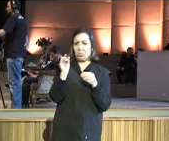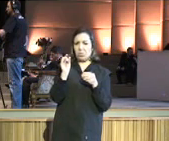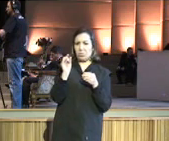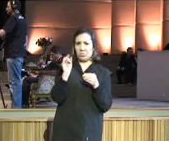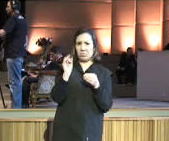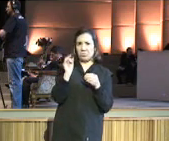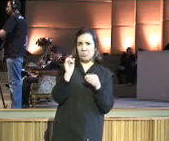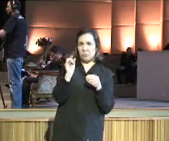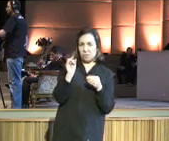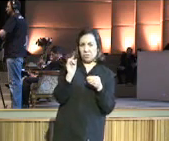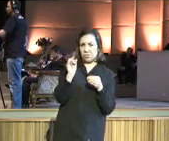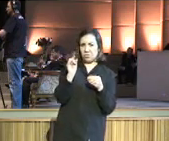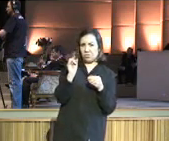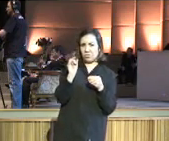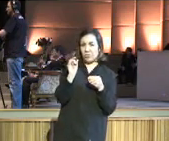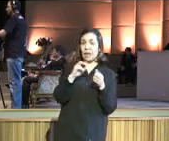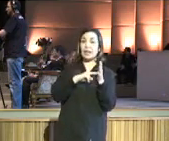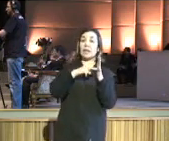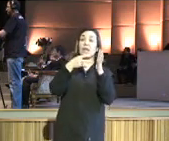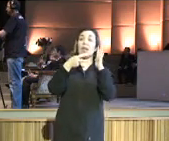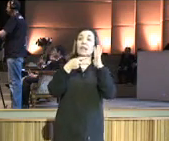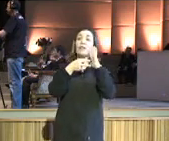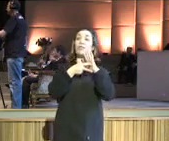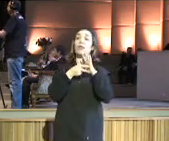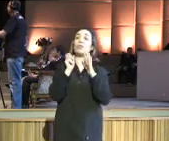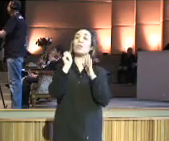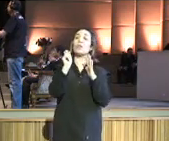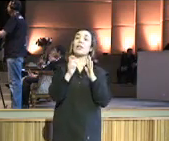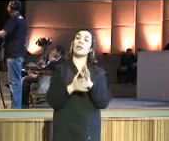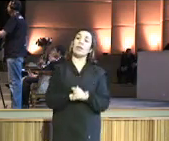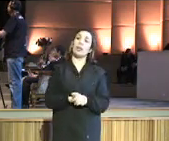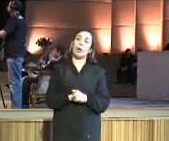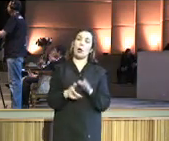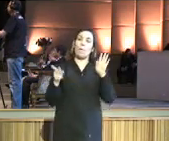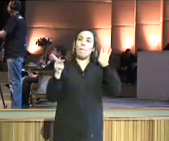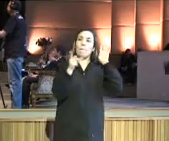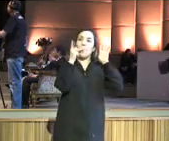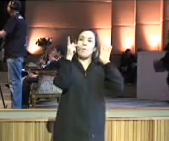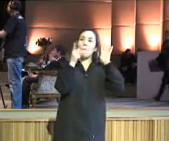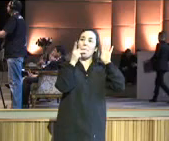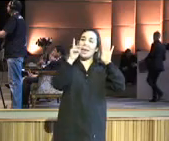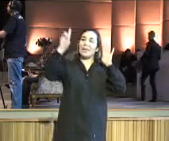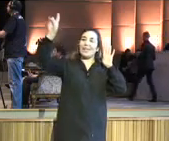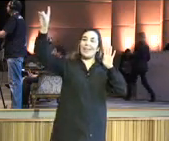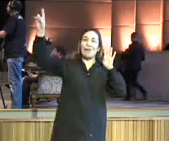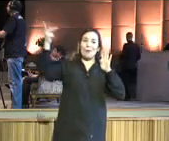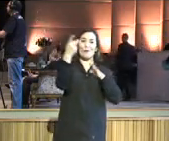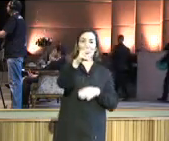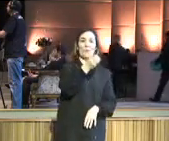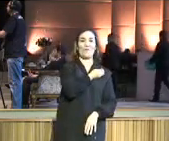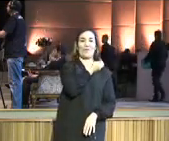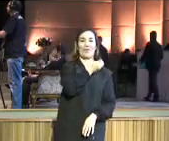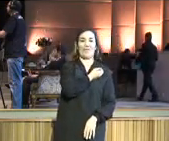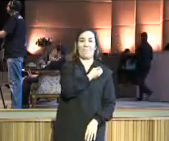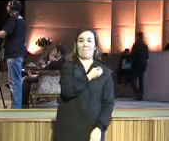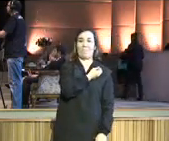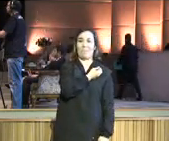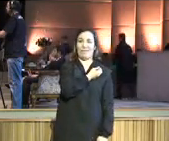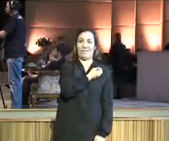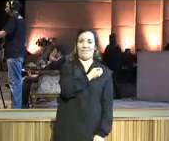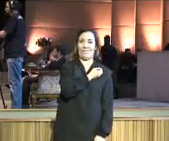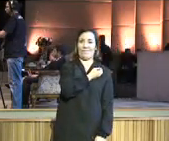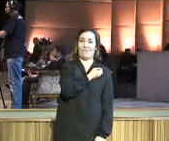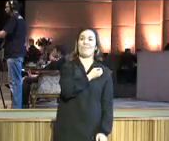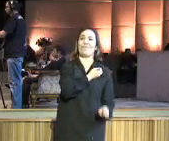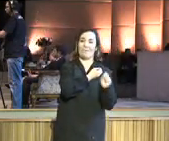uva, eles são um símbolo da promessa de Deus na tua vida. A Bíblia diz